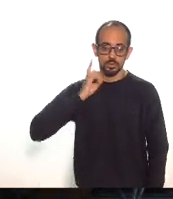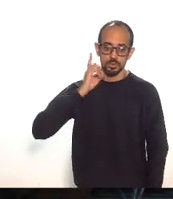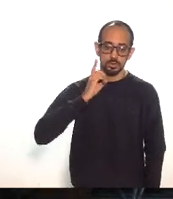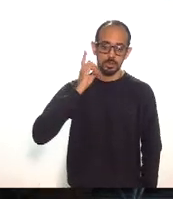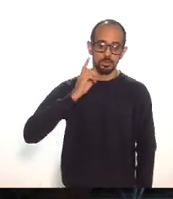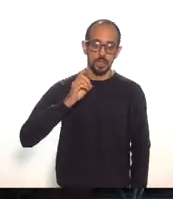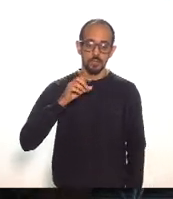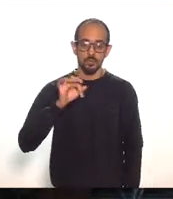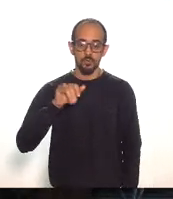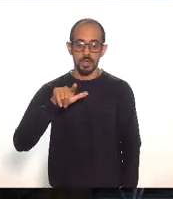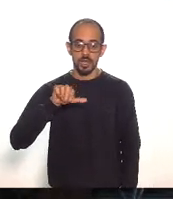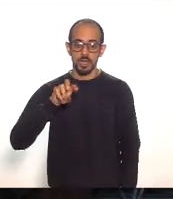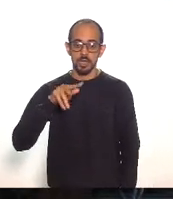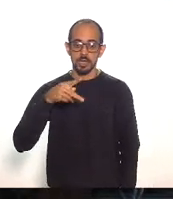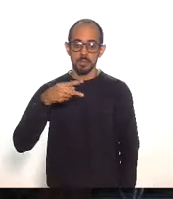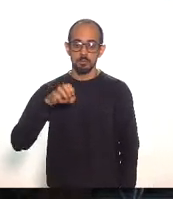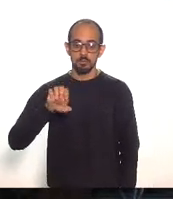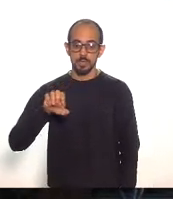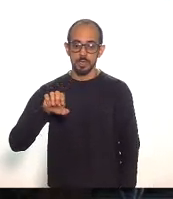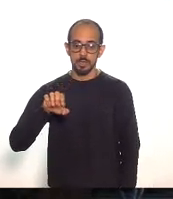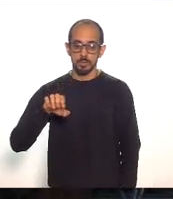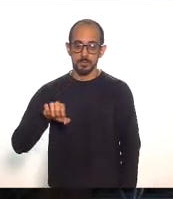Deputado Felipe Peixoto.